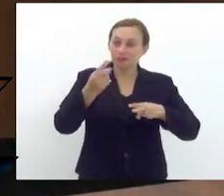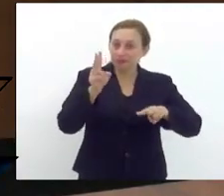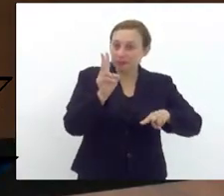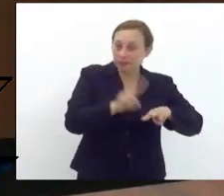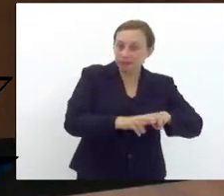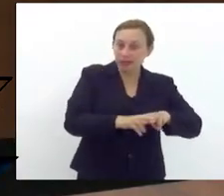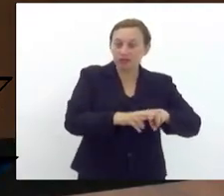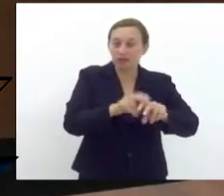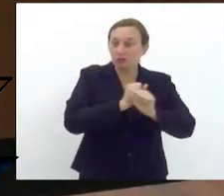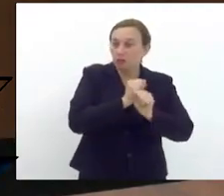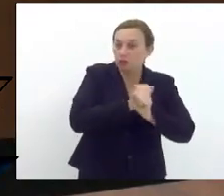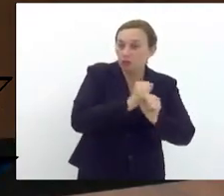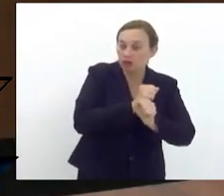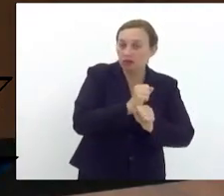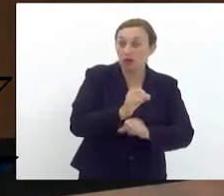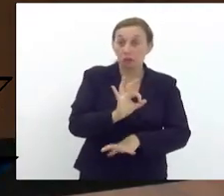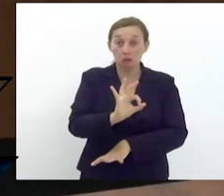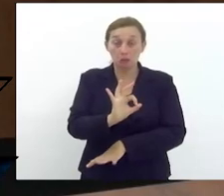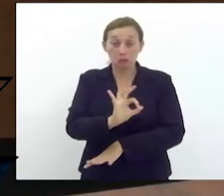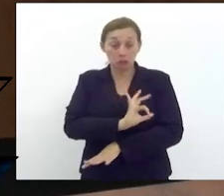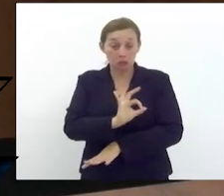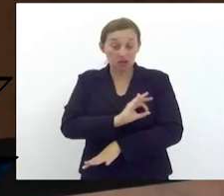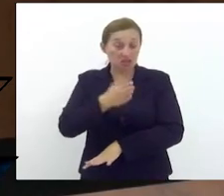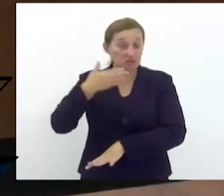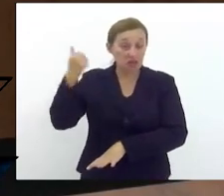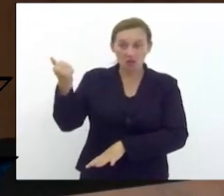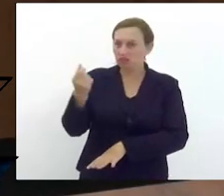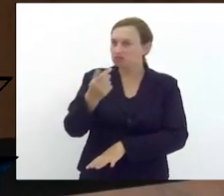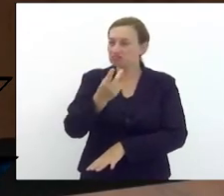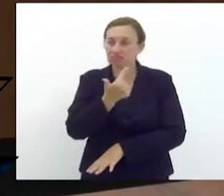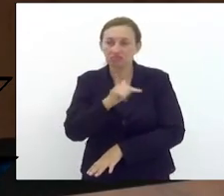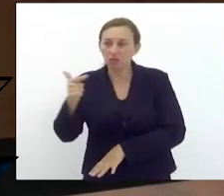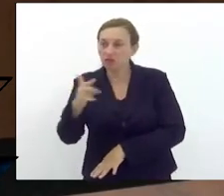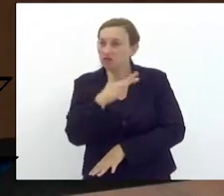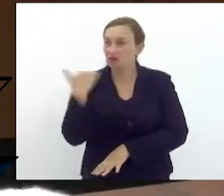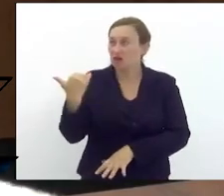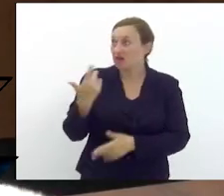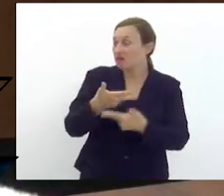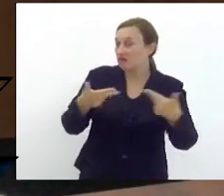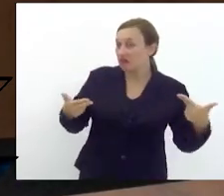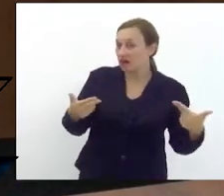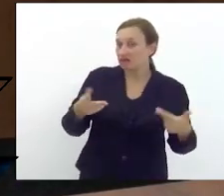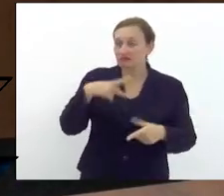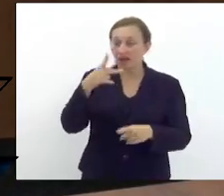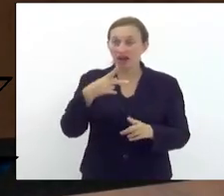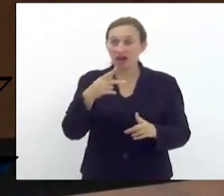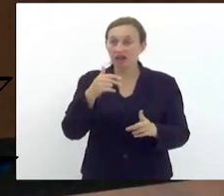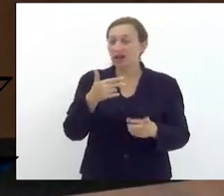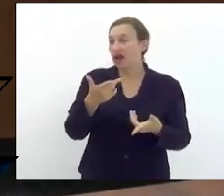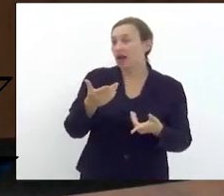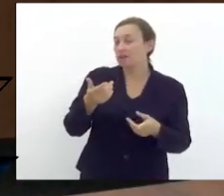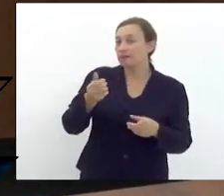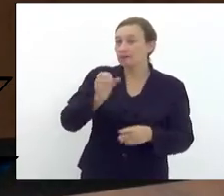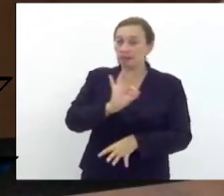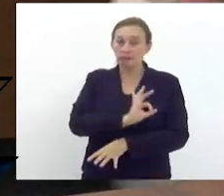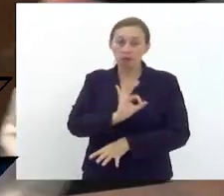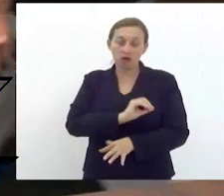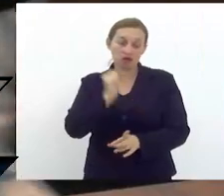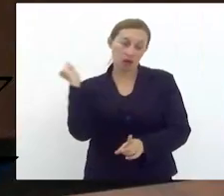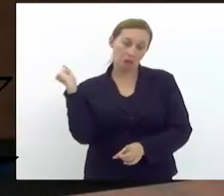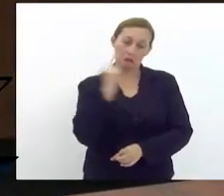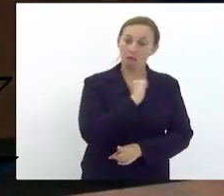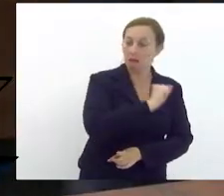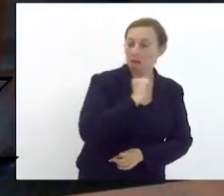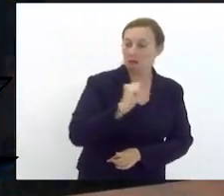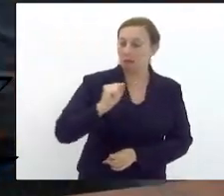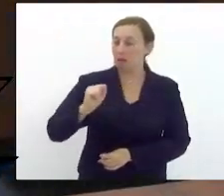é a melhor polícia que não houve uma morte e muitos às vezes pegam esse microfone e estão genocidas a polícia militar a polícia